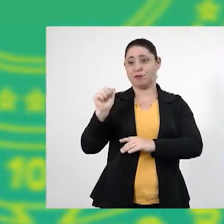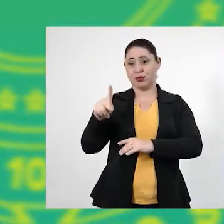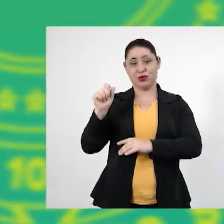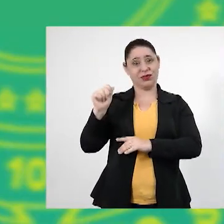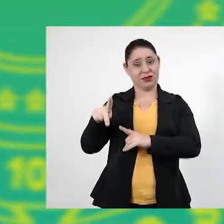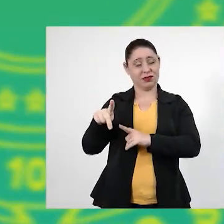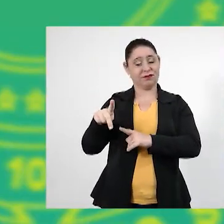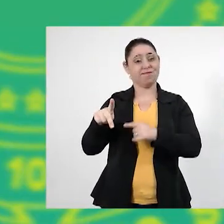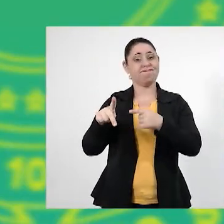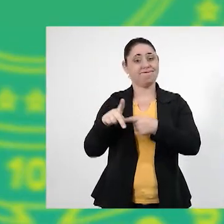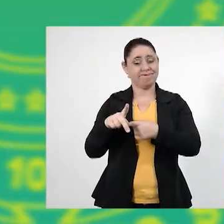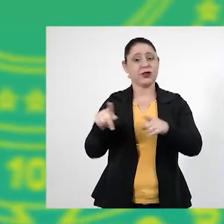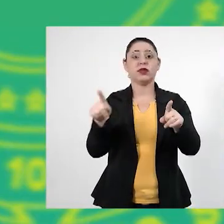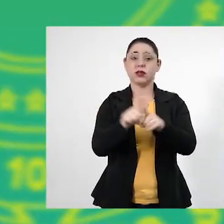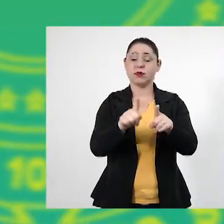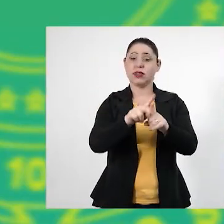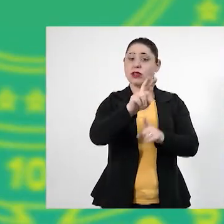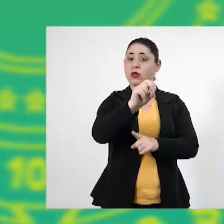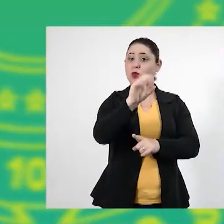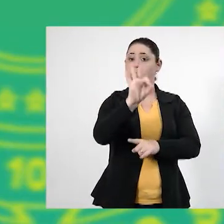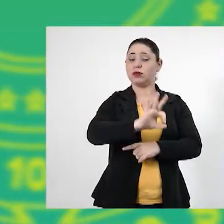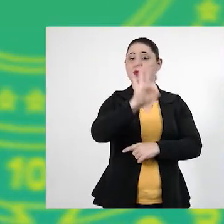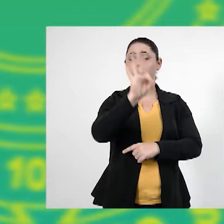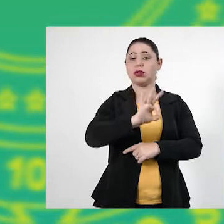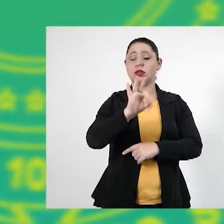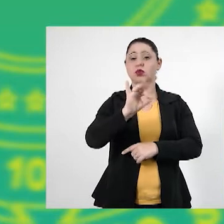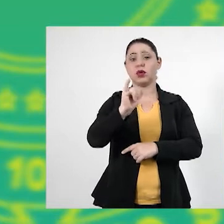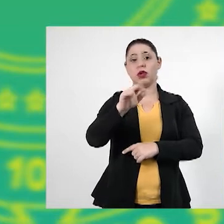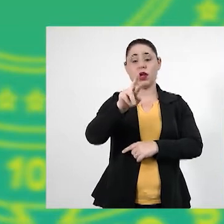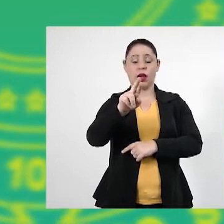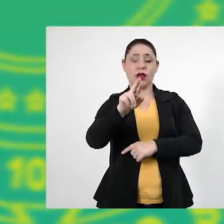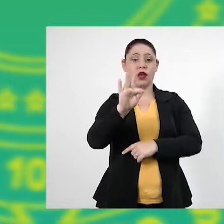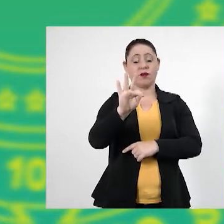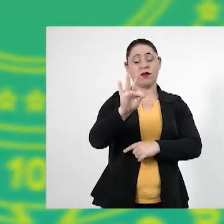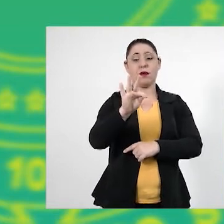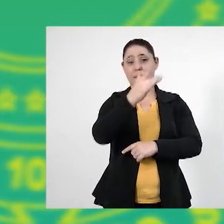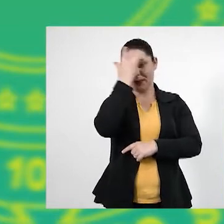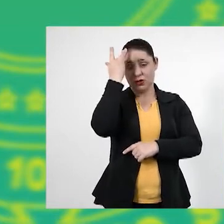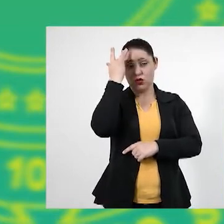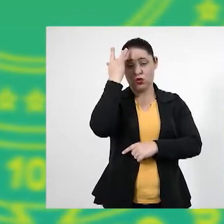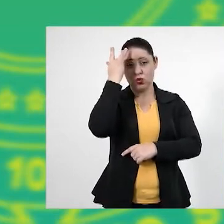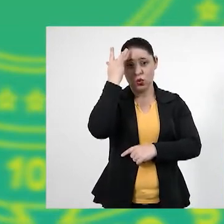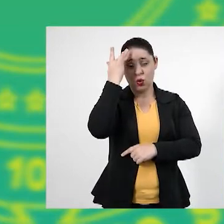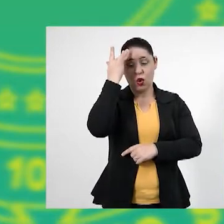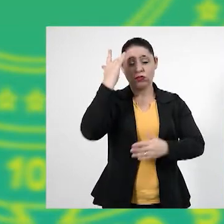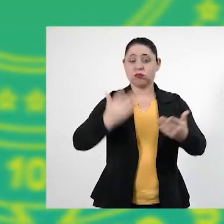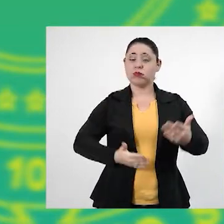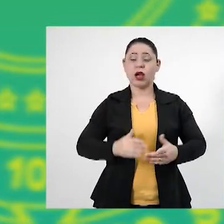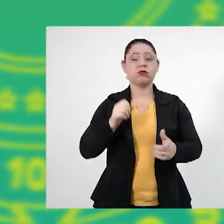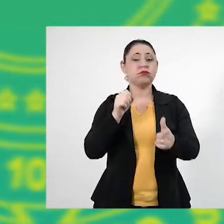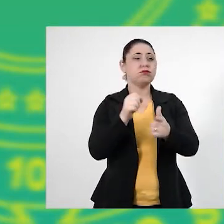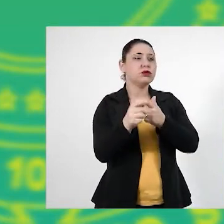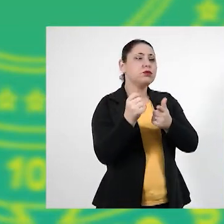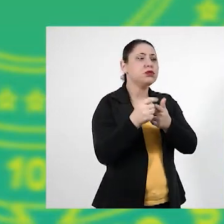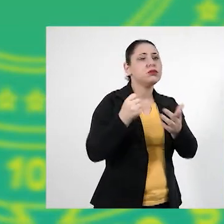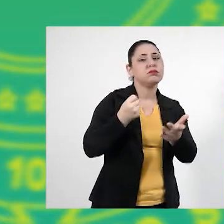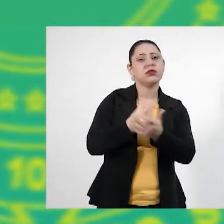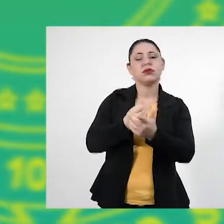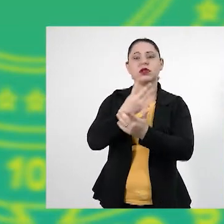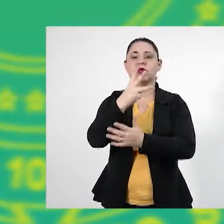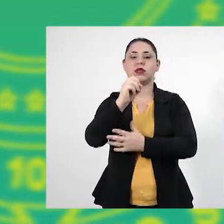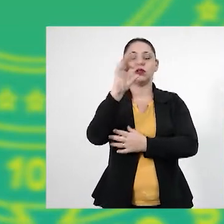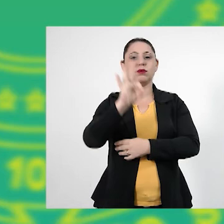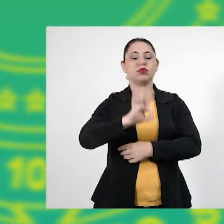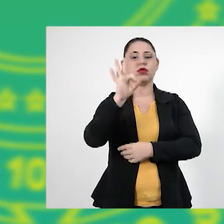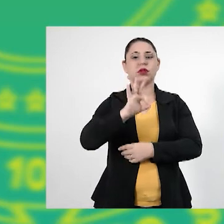do imposto de renda retido na fonte de aposentados e pensionistas e também 50% do imposto dos servidores ativos, além